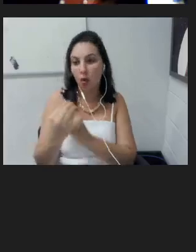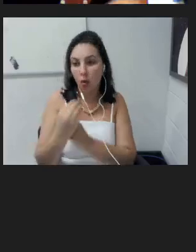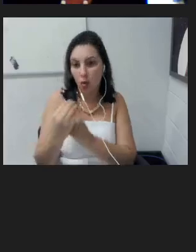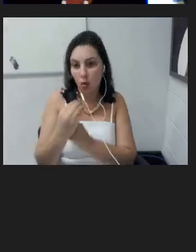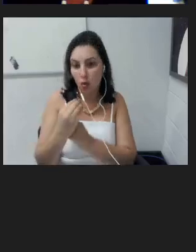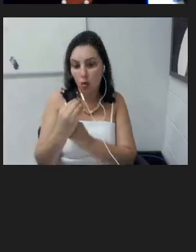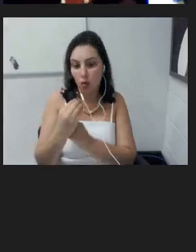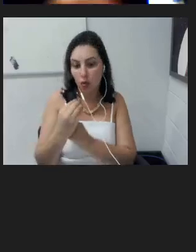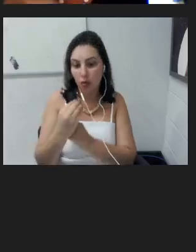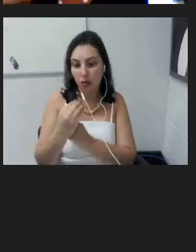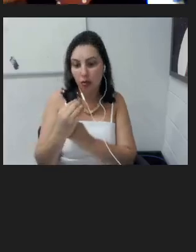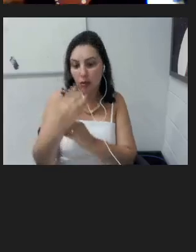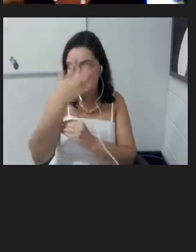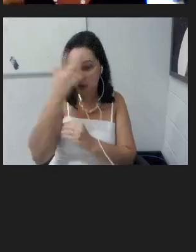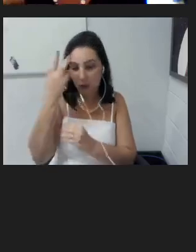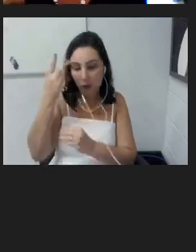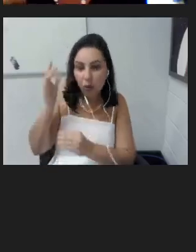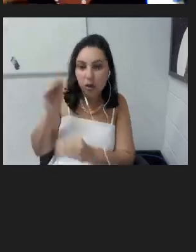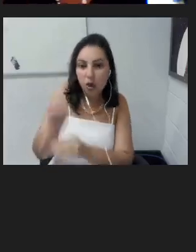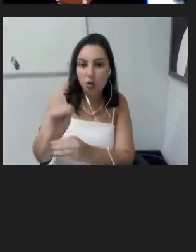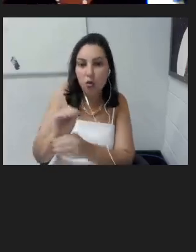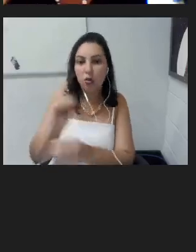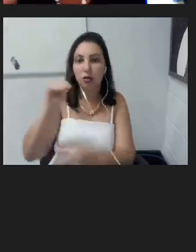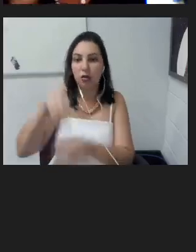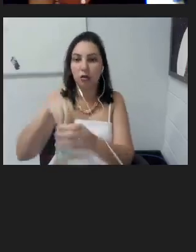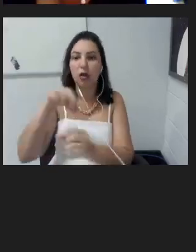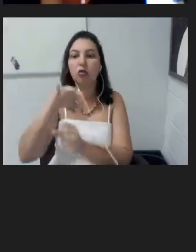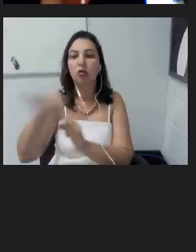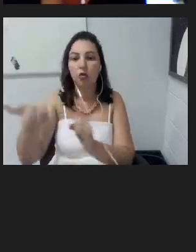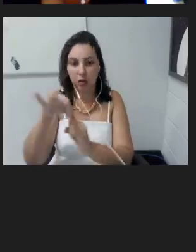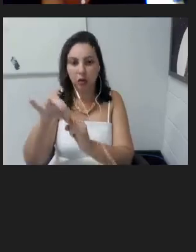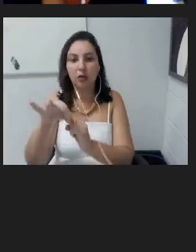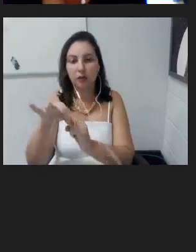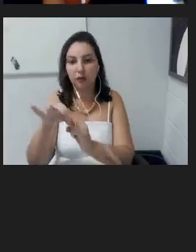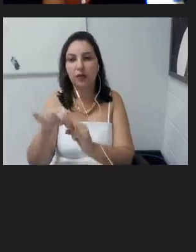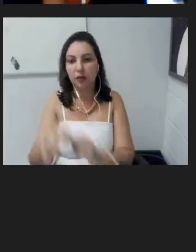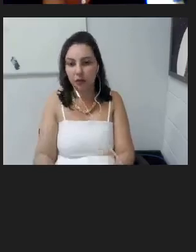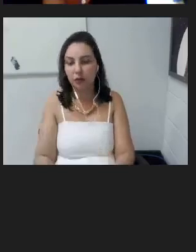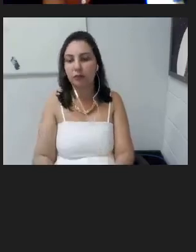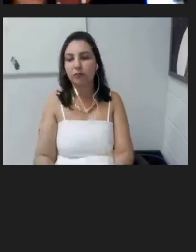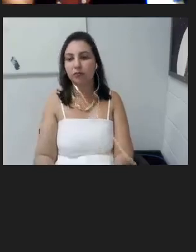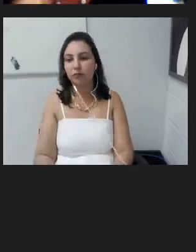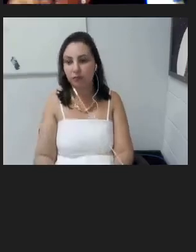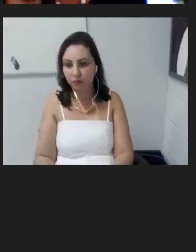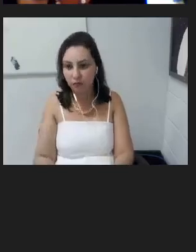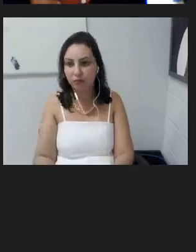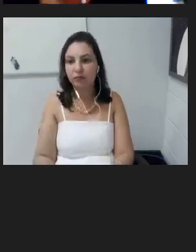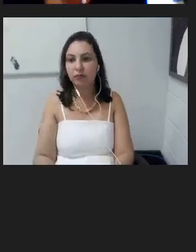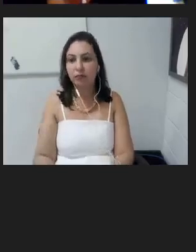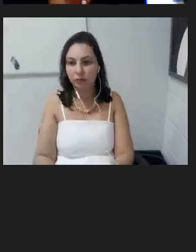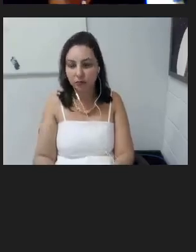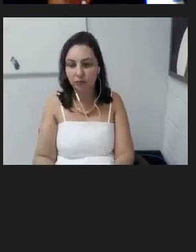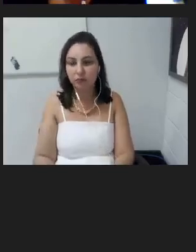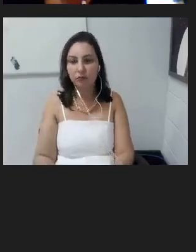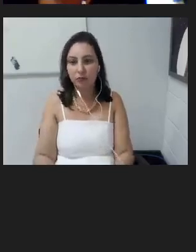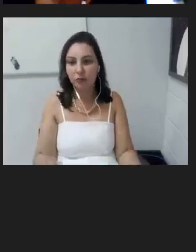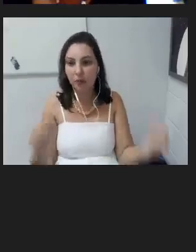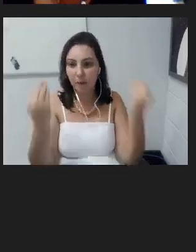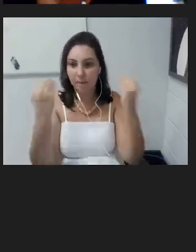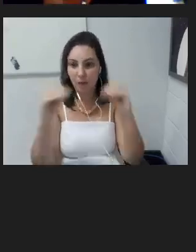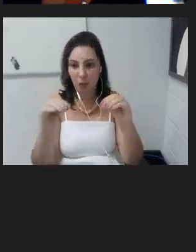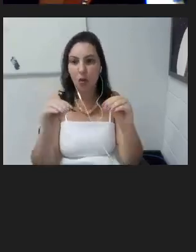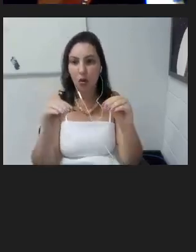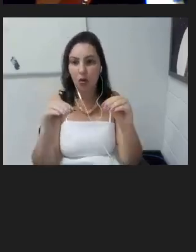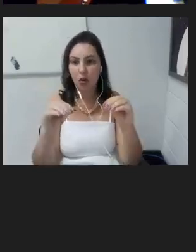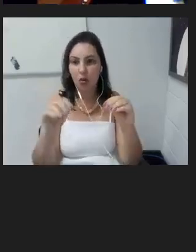quem cuida no IFES, essa pergunta ficar como um elemento. Mas coloca lá na próxima atividade que a